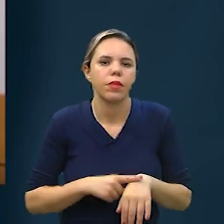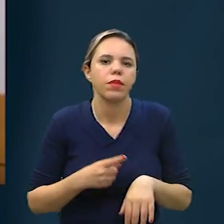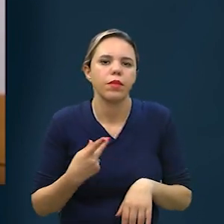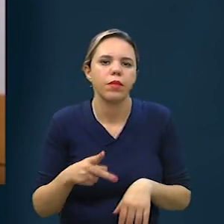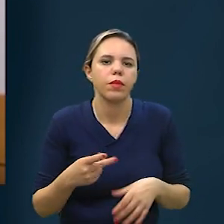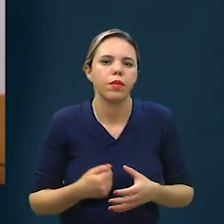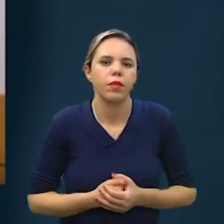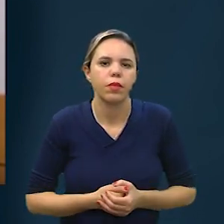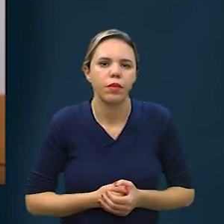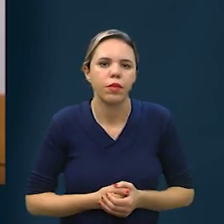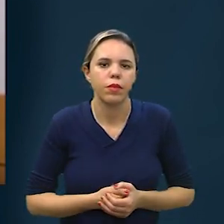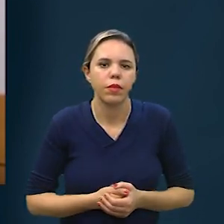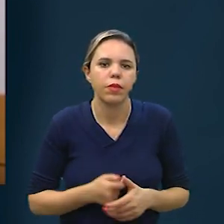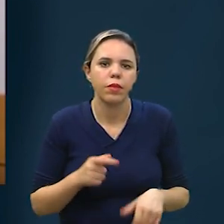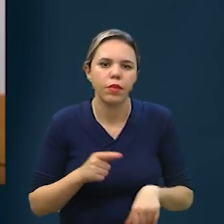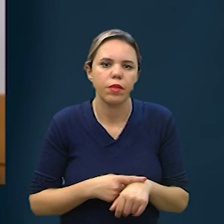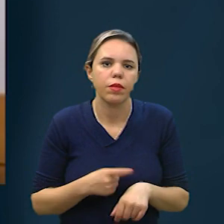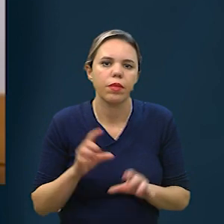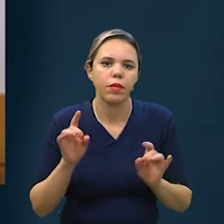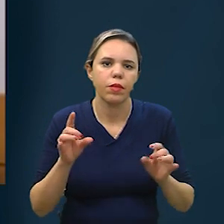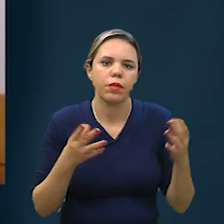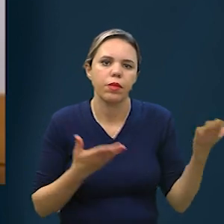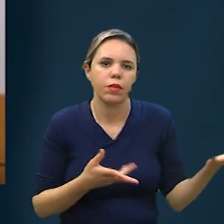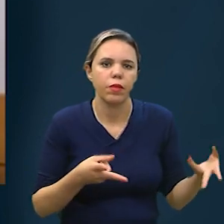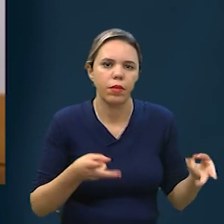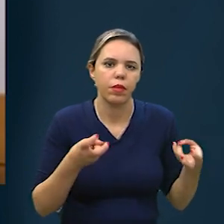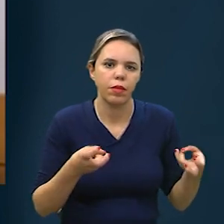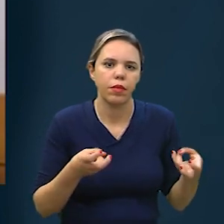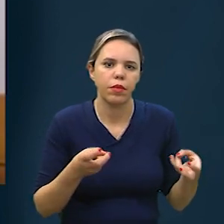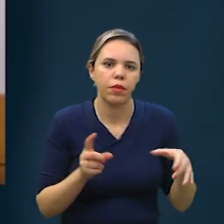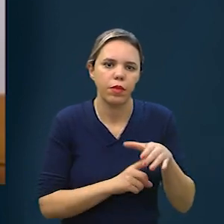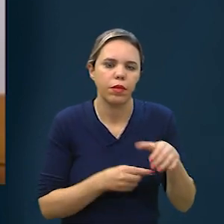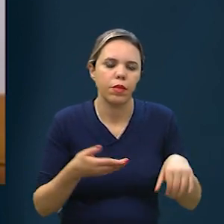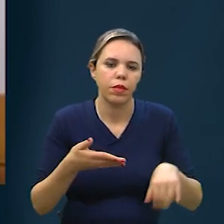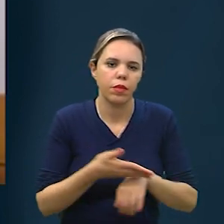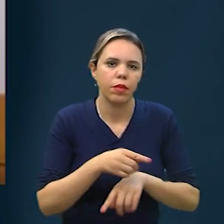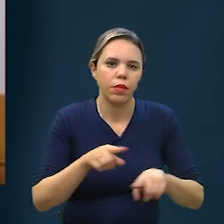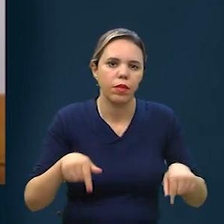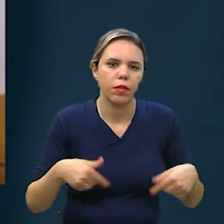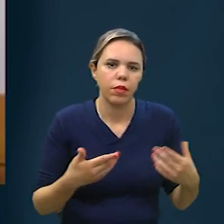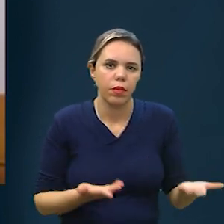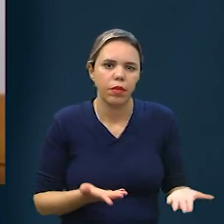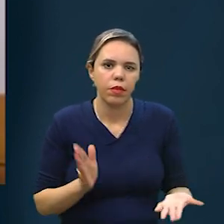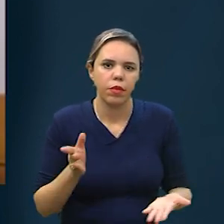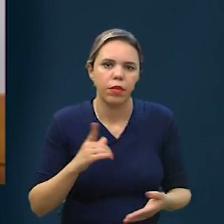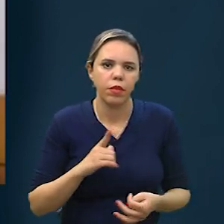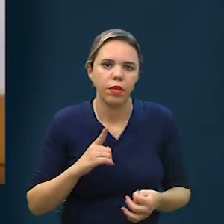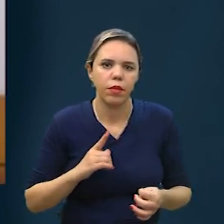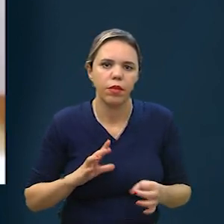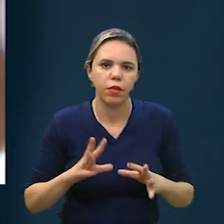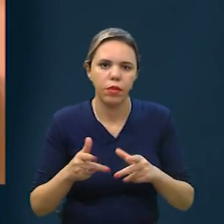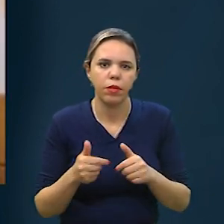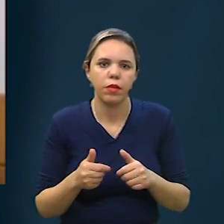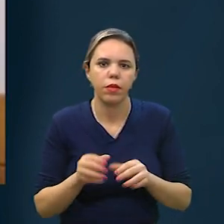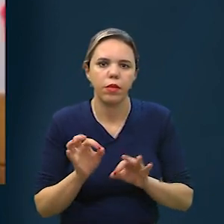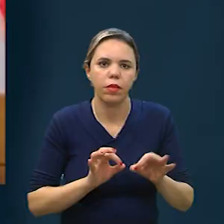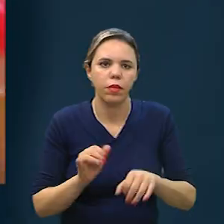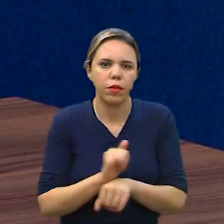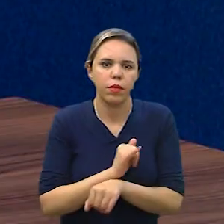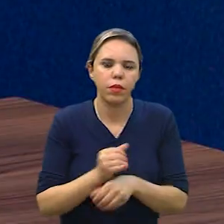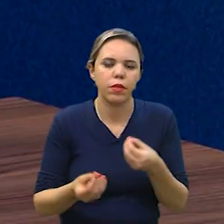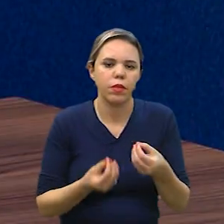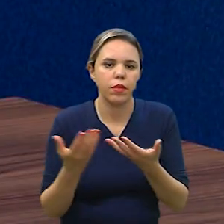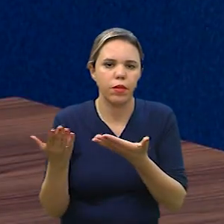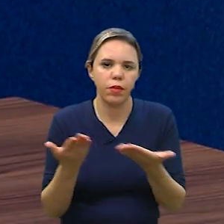esse momento dela, né? É um momento único. Então, eu percebo quando a cliente entra no salão, nós já temos todo um esquema